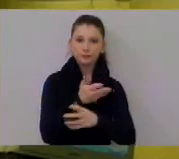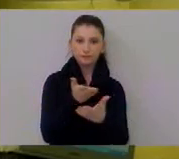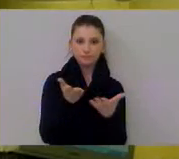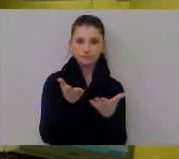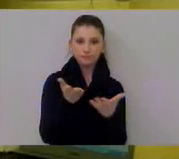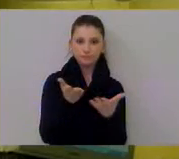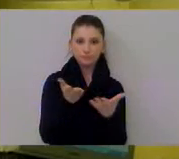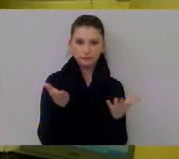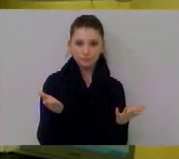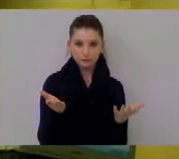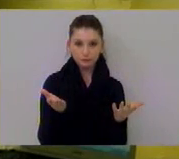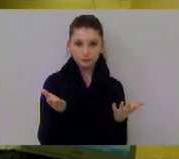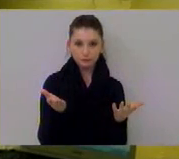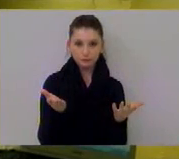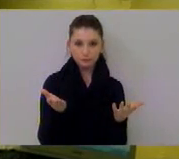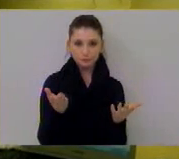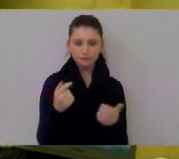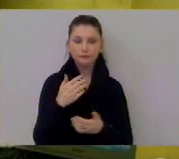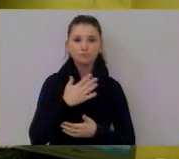Eu gostaria de